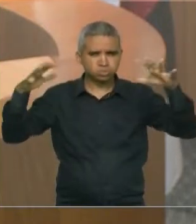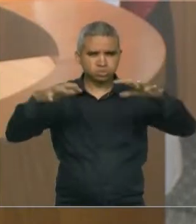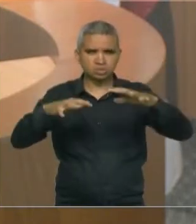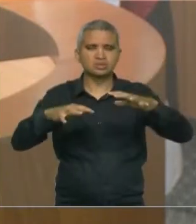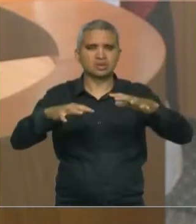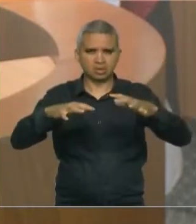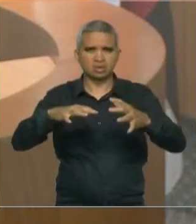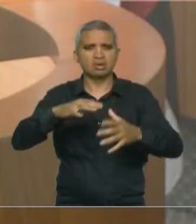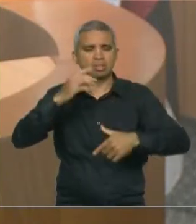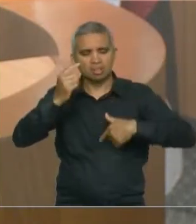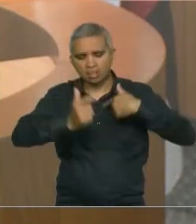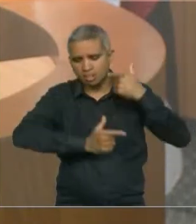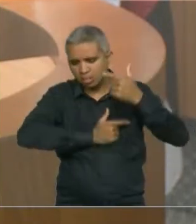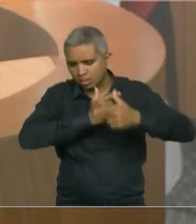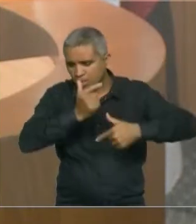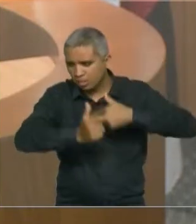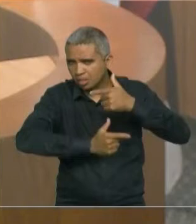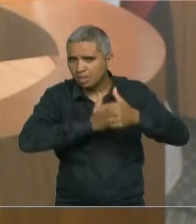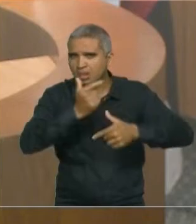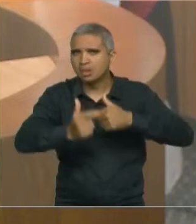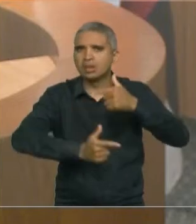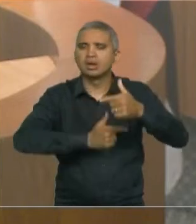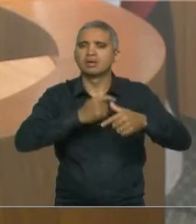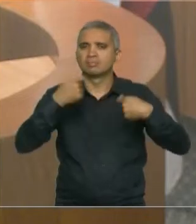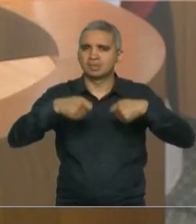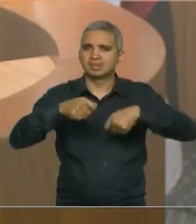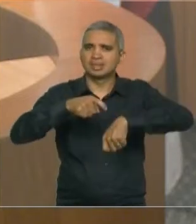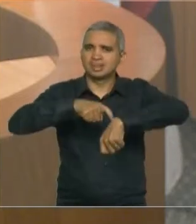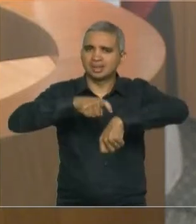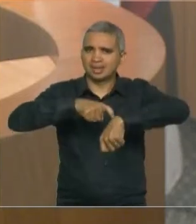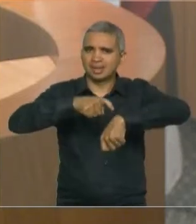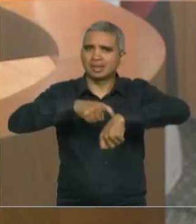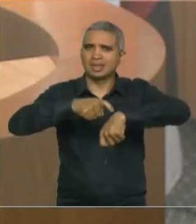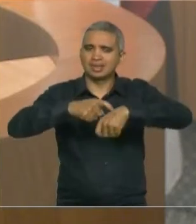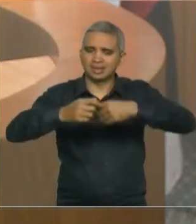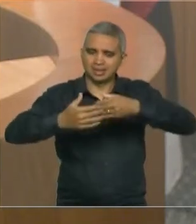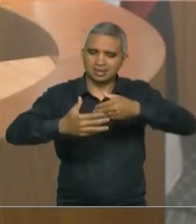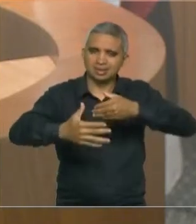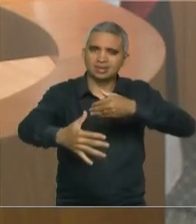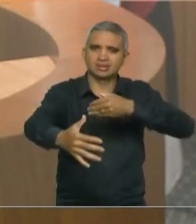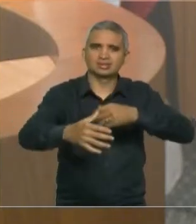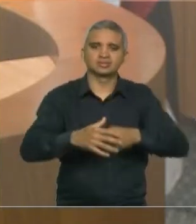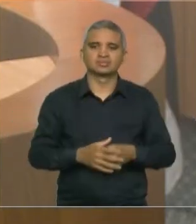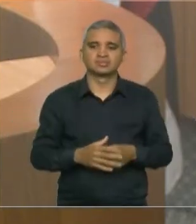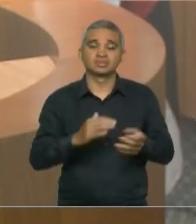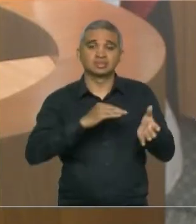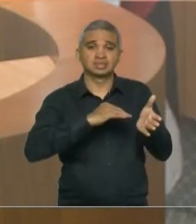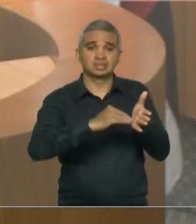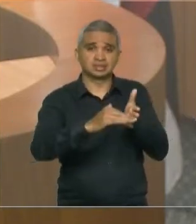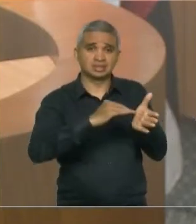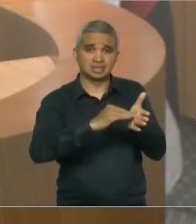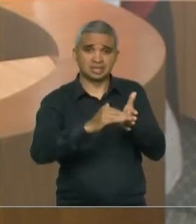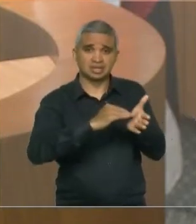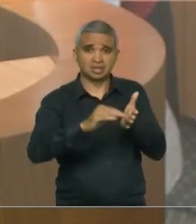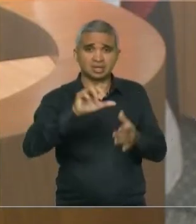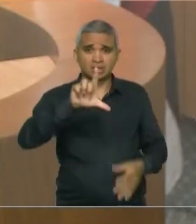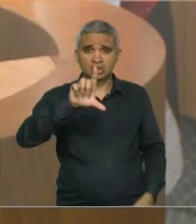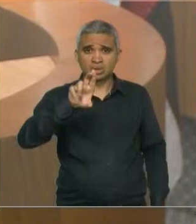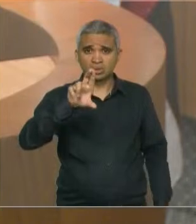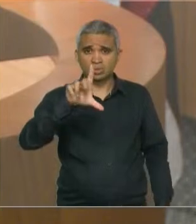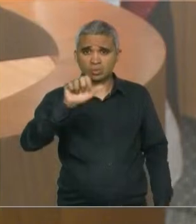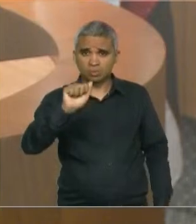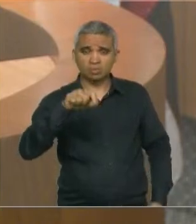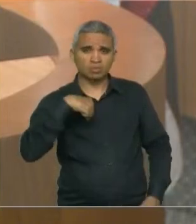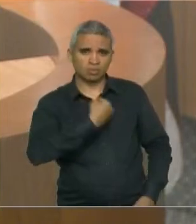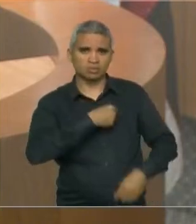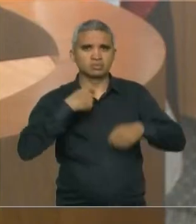muito tempo. Portanto, nós precisamos, senhor secretário Lula, nós precisamos iniciar como política de